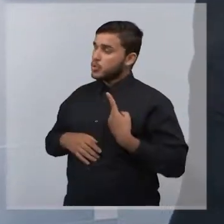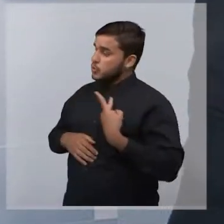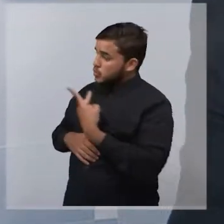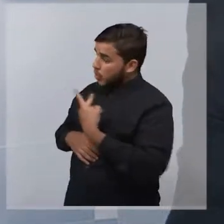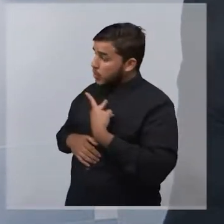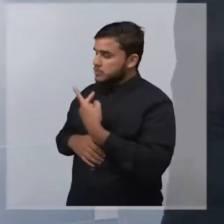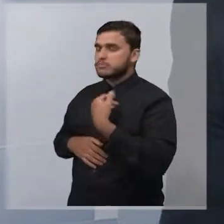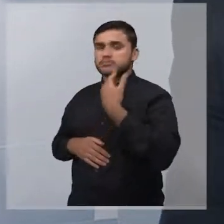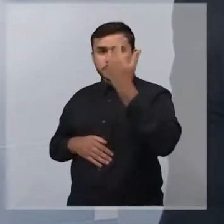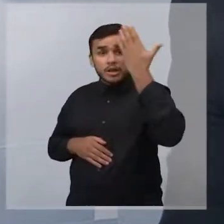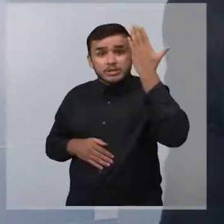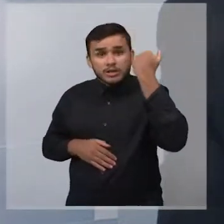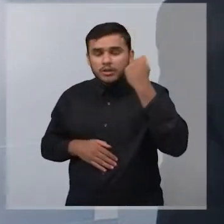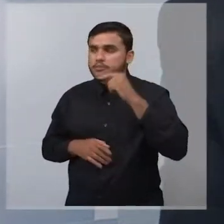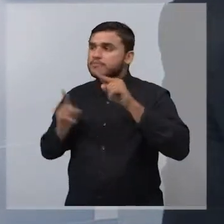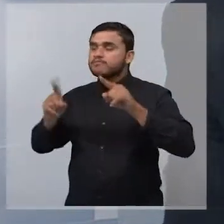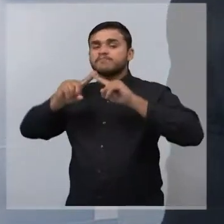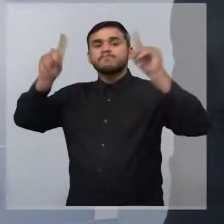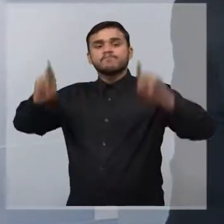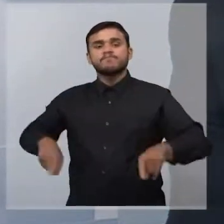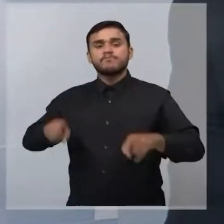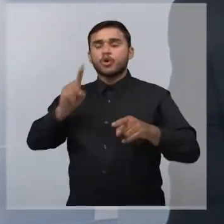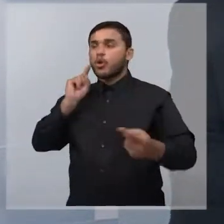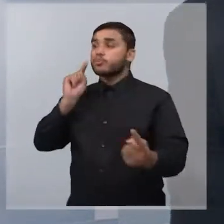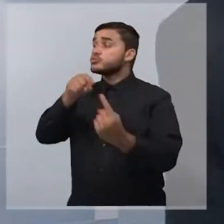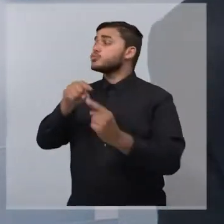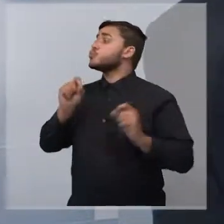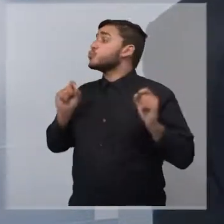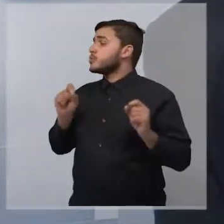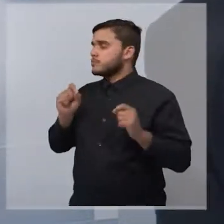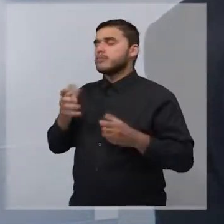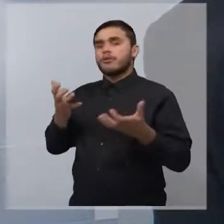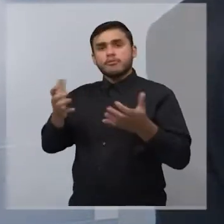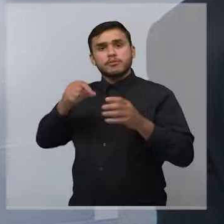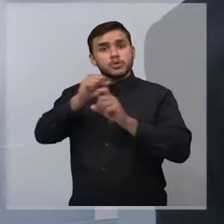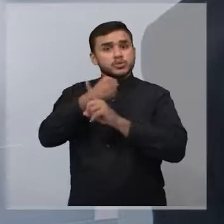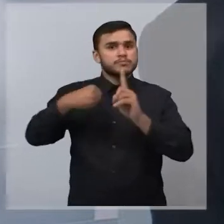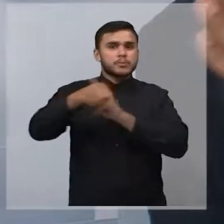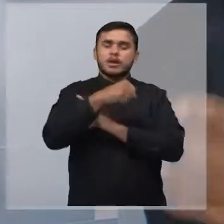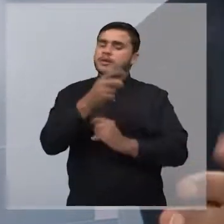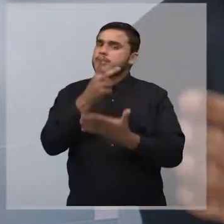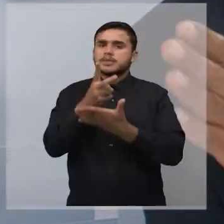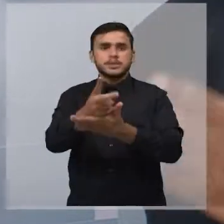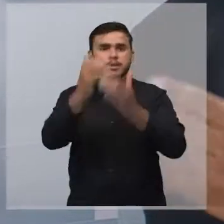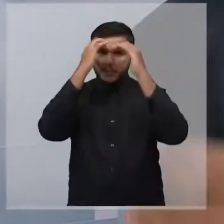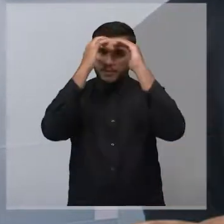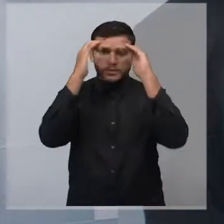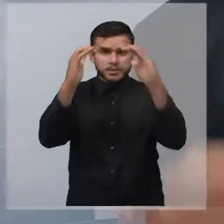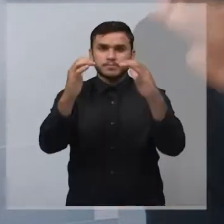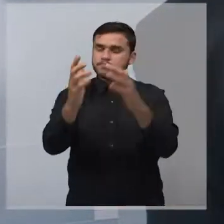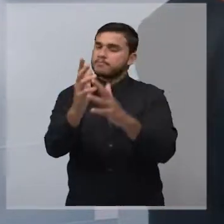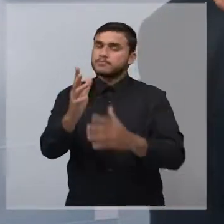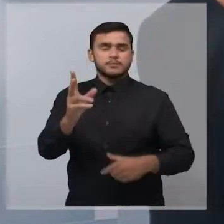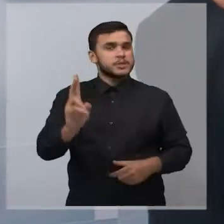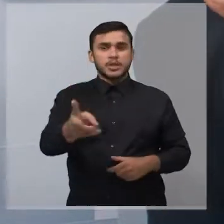se eduque. Perceba que o que nós estamos falando é de uma sociedade onde o